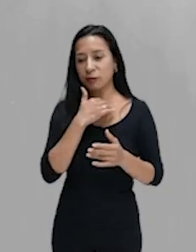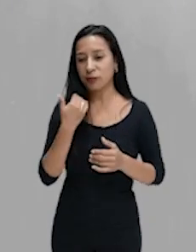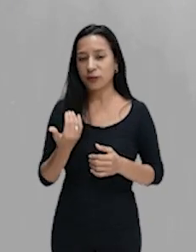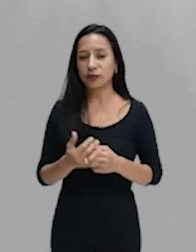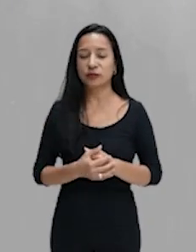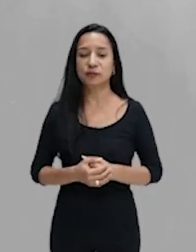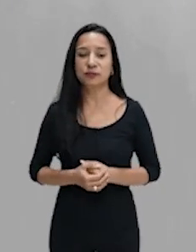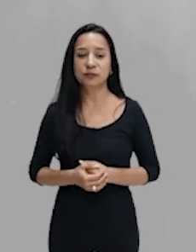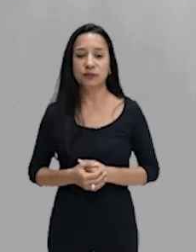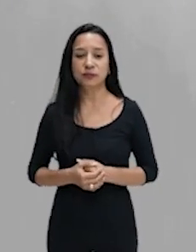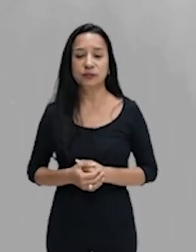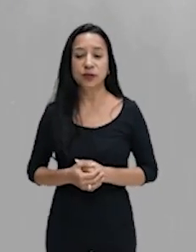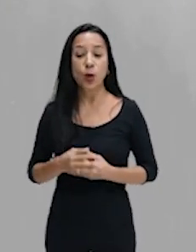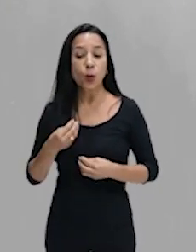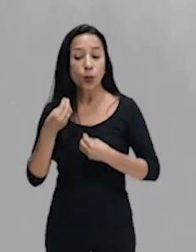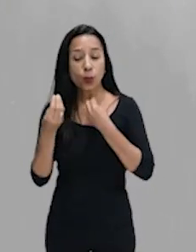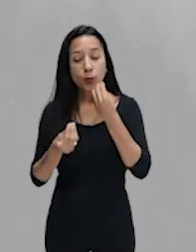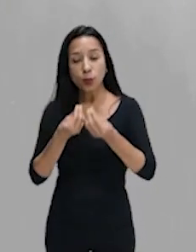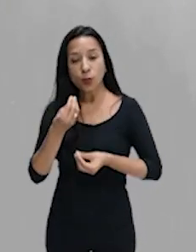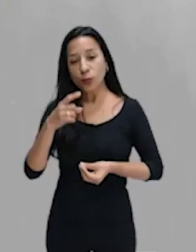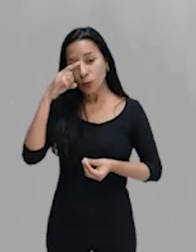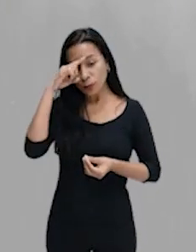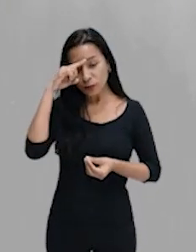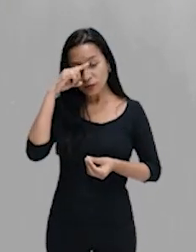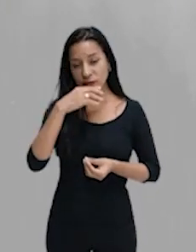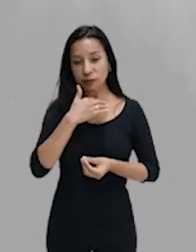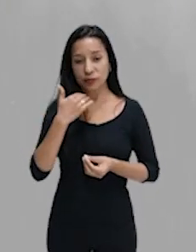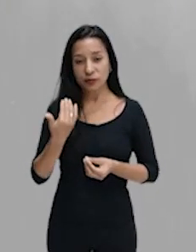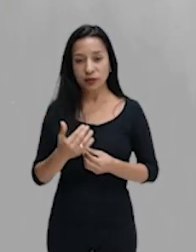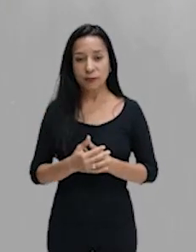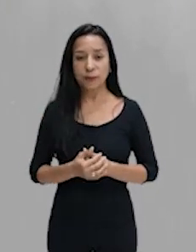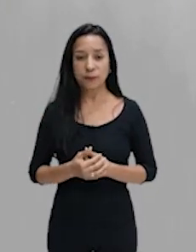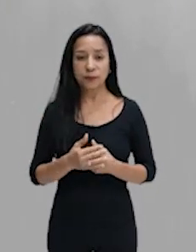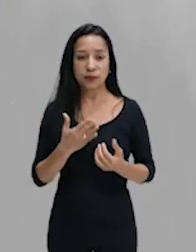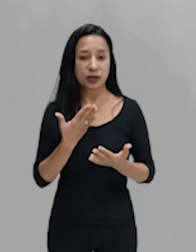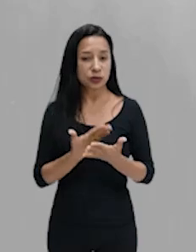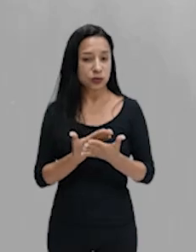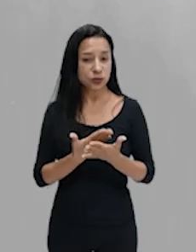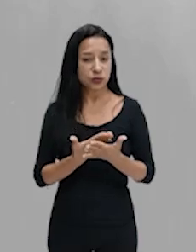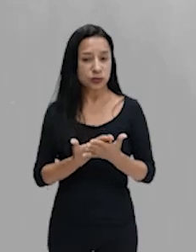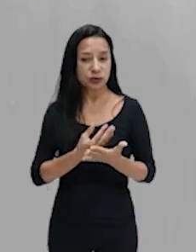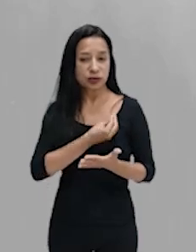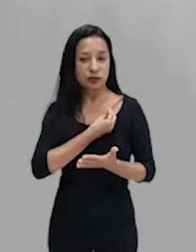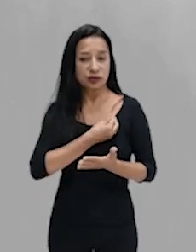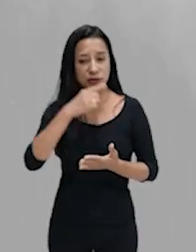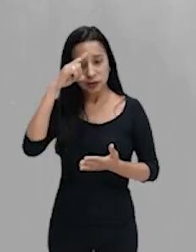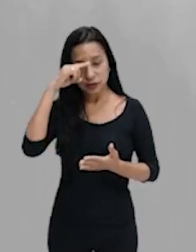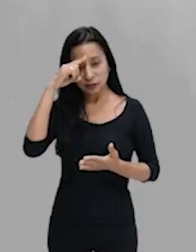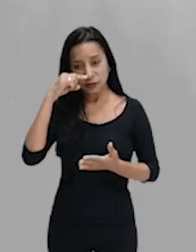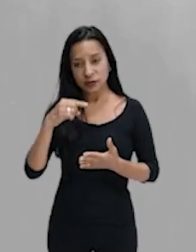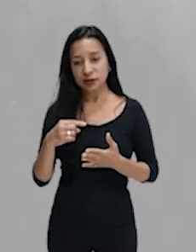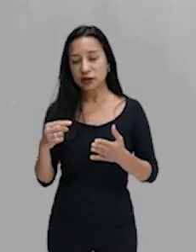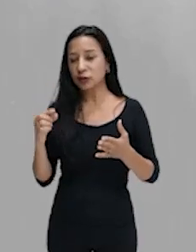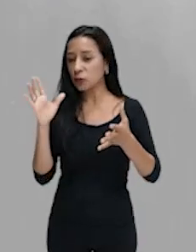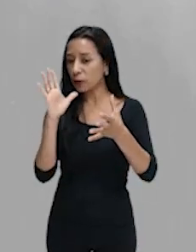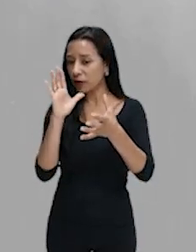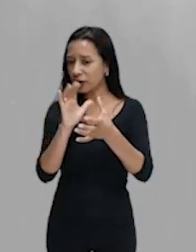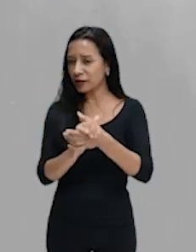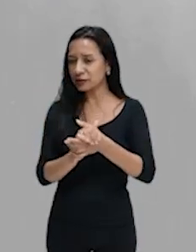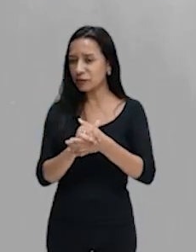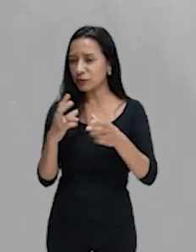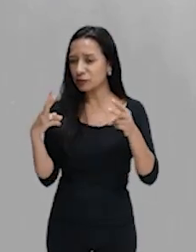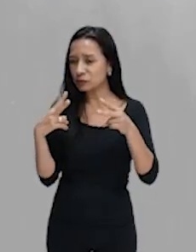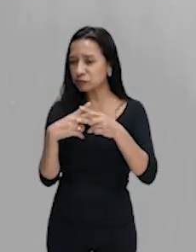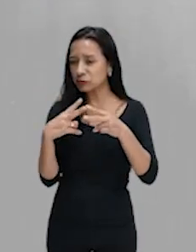adquirir o vício em bebida alcoólica, o que a deixou com a saúde mais debilitada. A artista convivia com infecções e